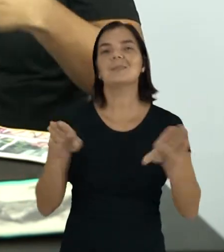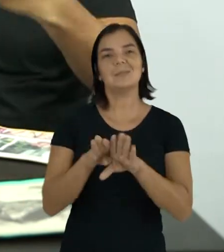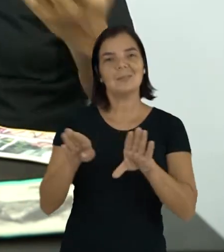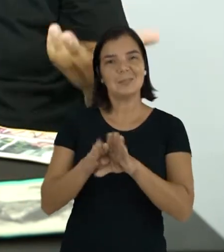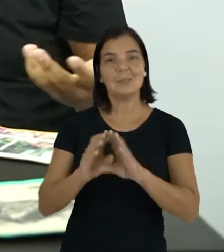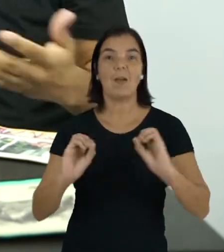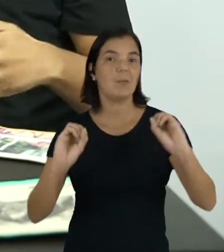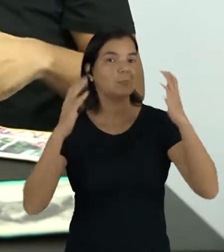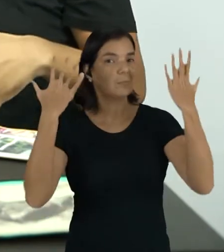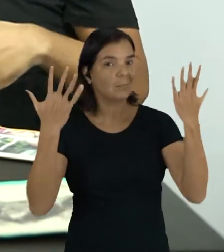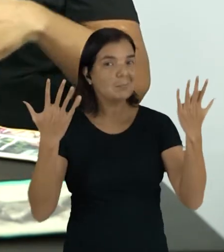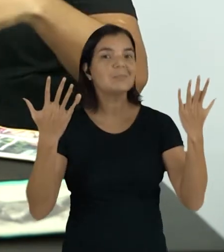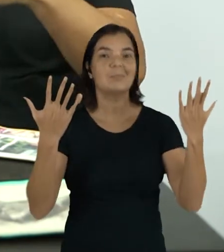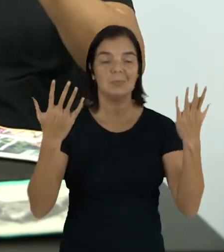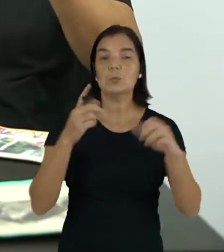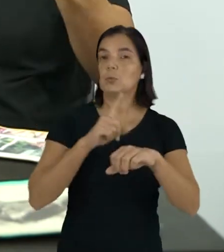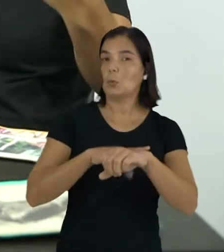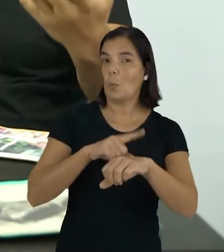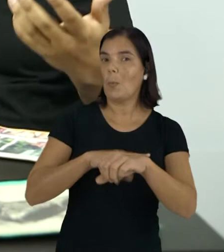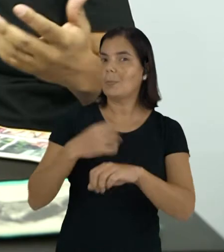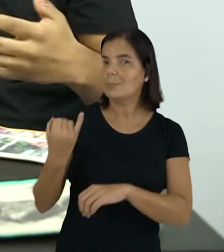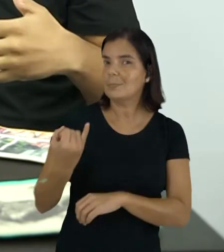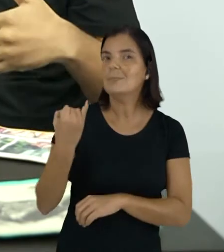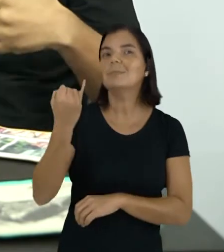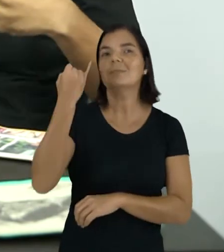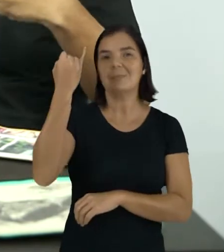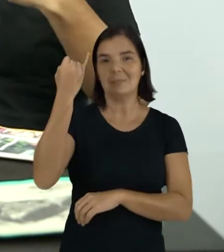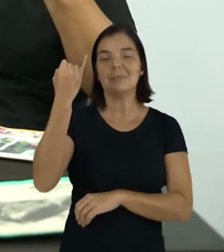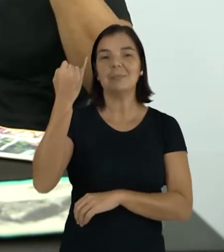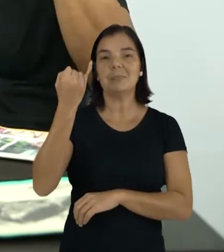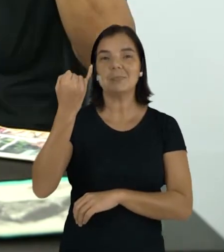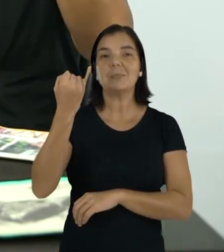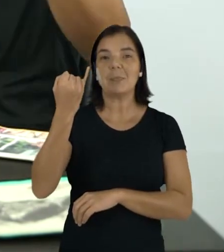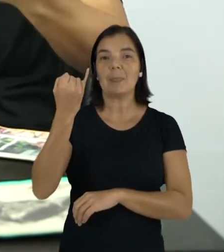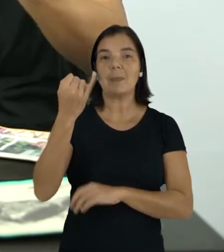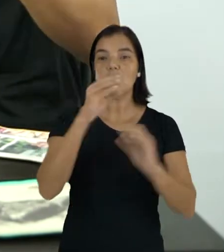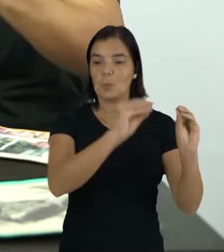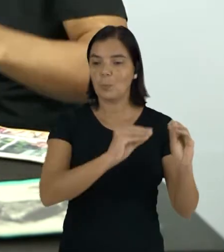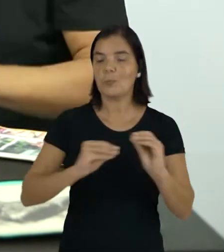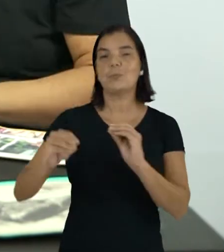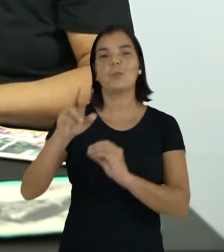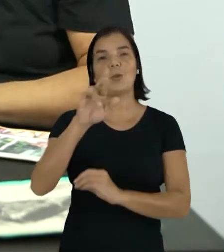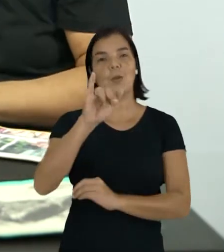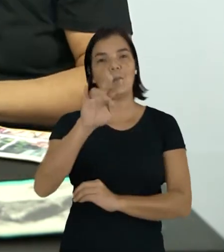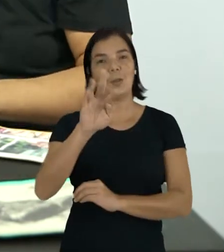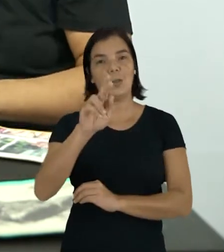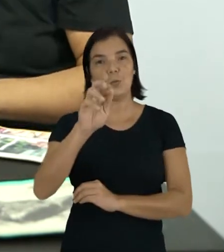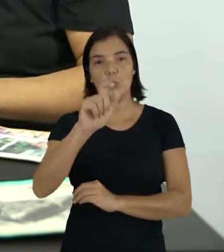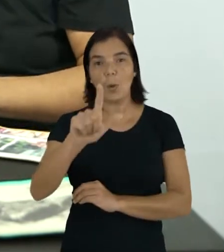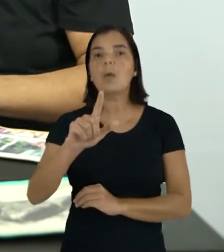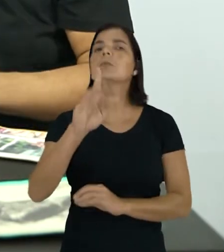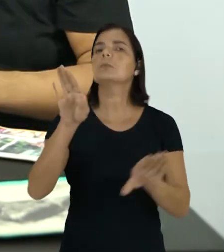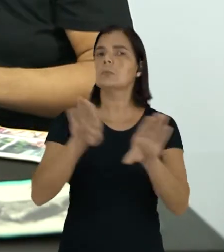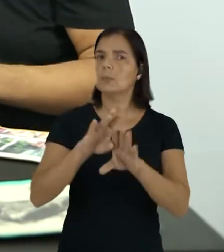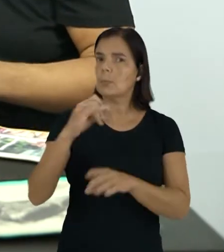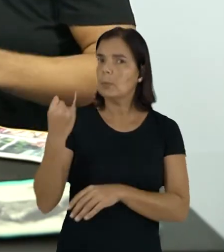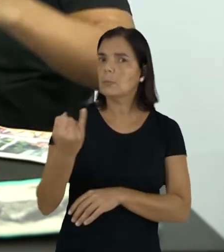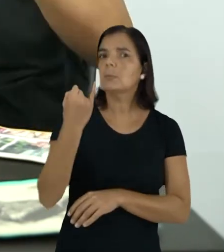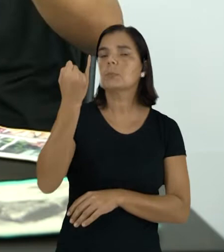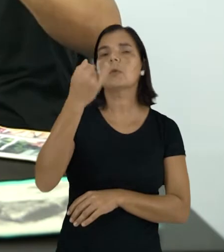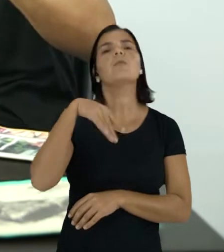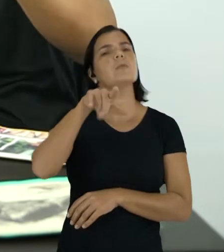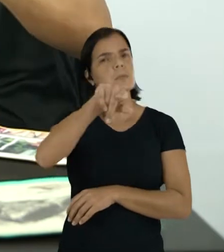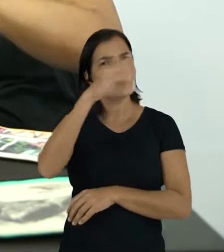As festas, os momentos importantes de passagens de rituais, que era também importante na cultura dos indígenas, porque